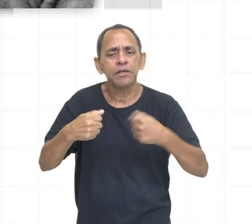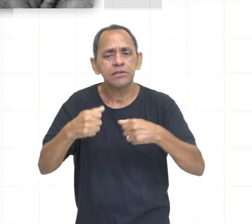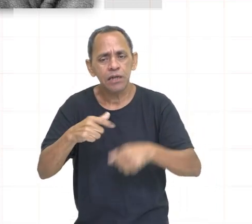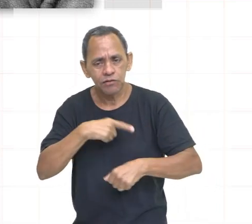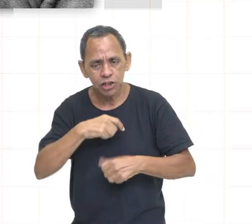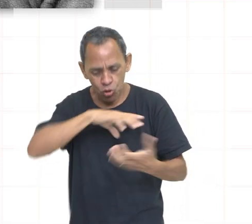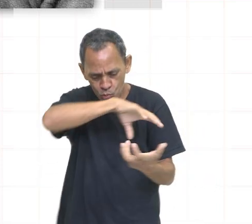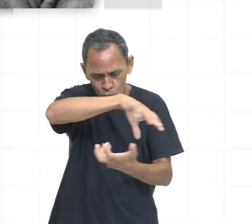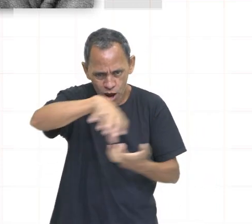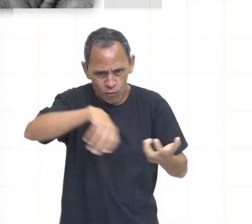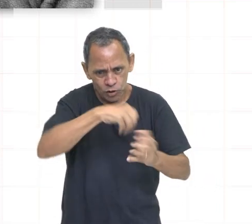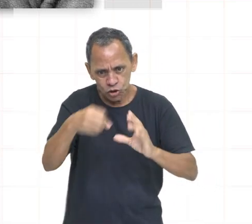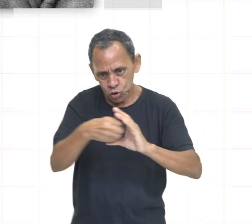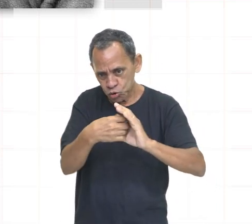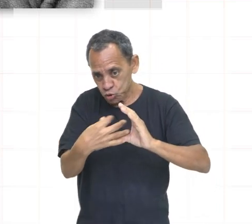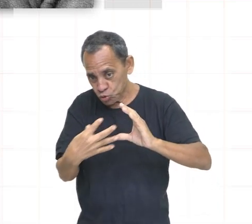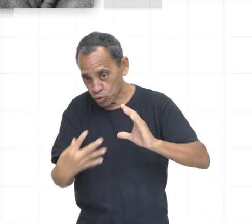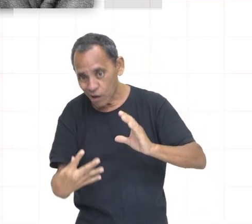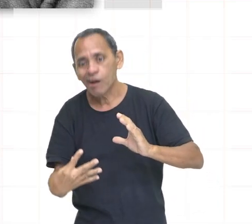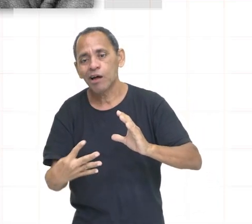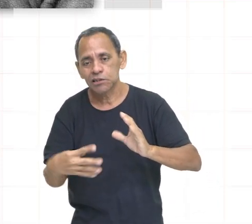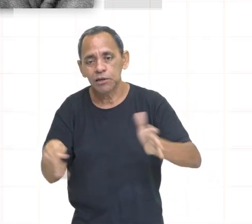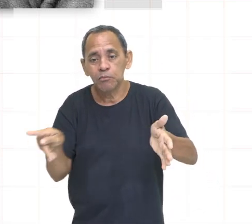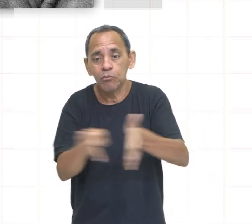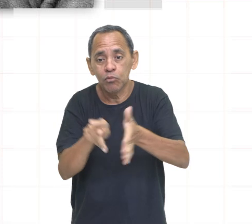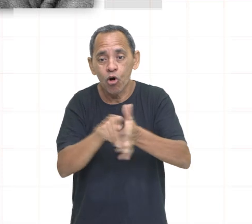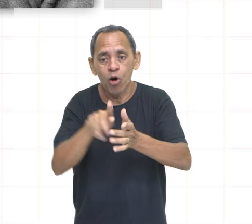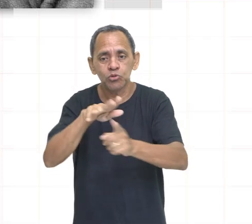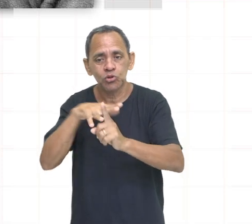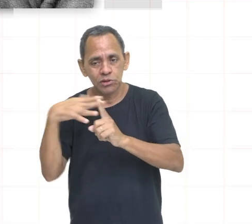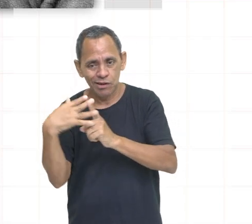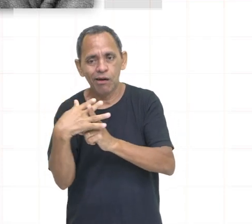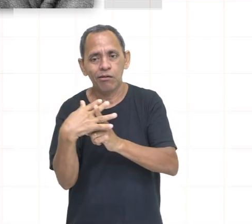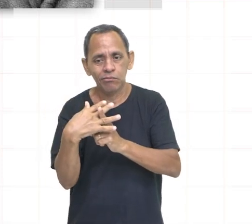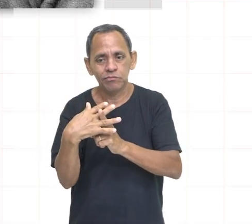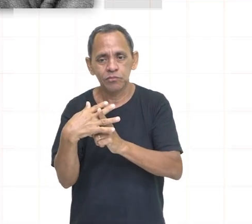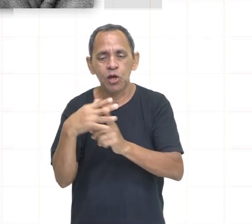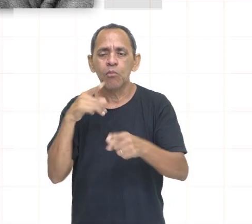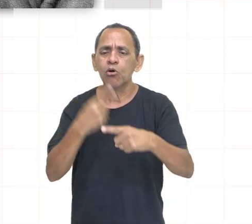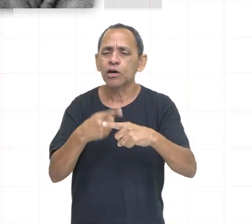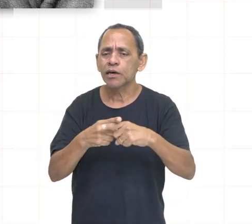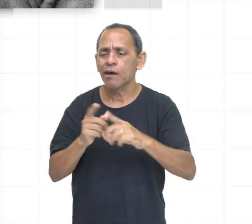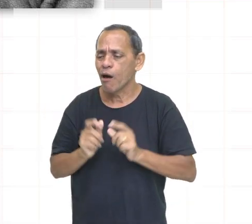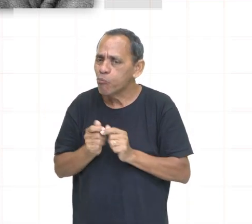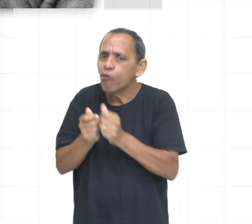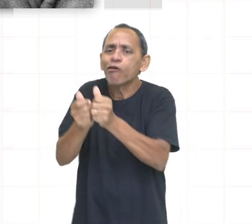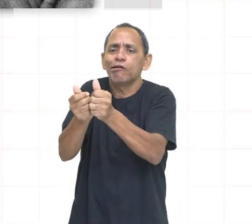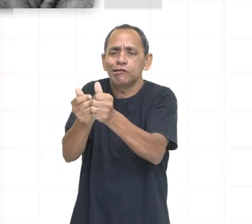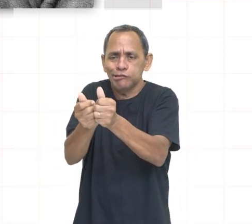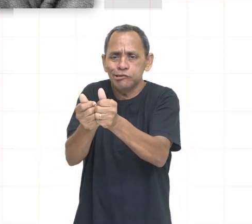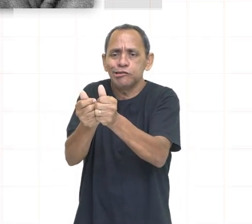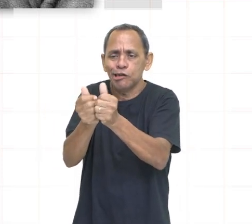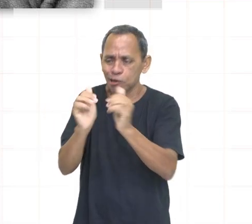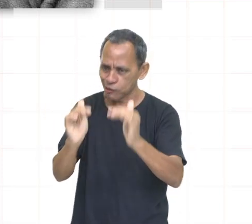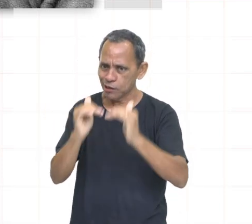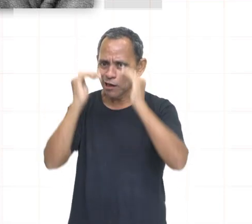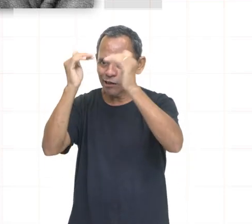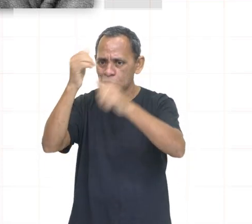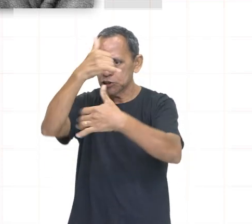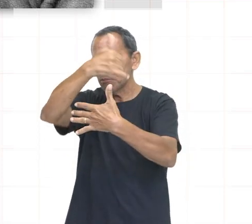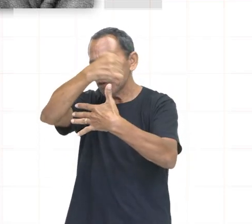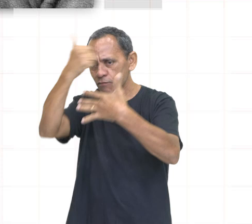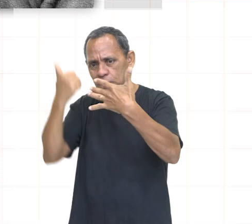necessário que houvesse uma revolução de caráter socialista, porque, segundo ele, a burguesia, que era a